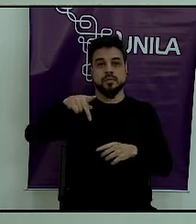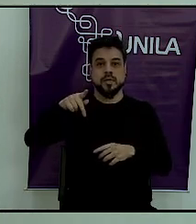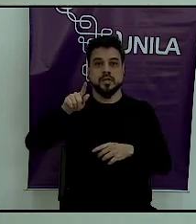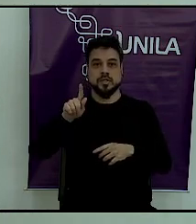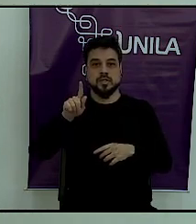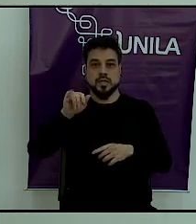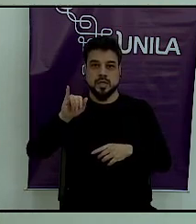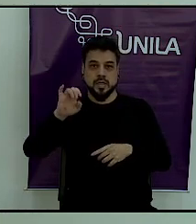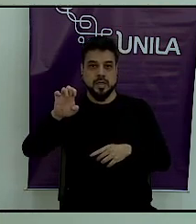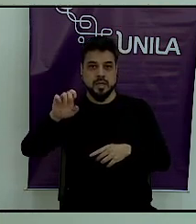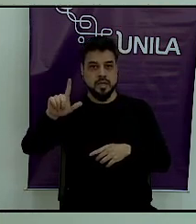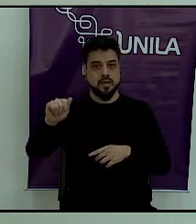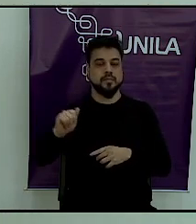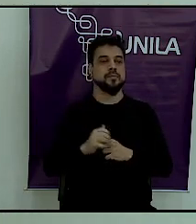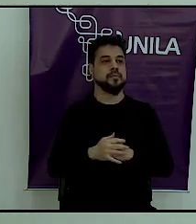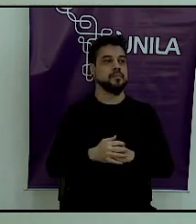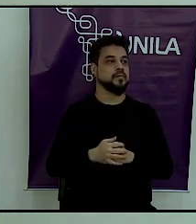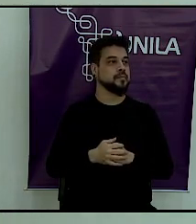ELA. Ok?